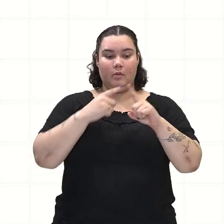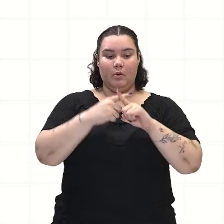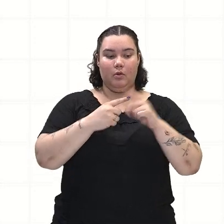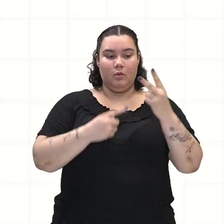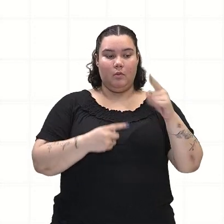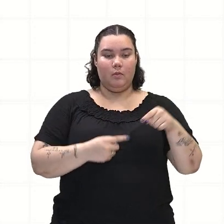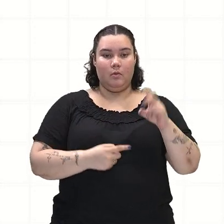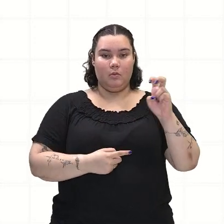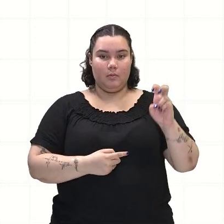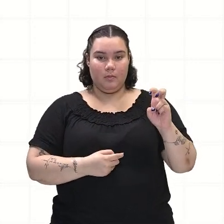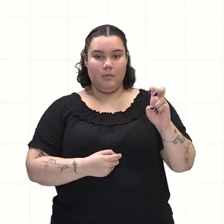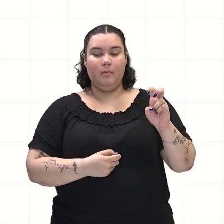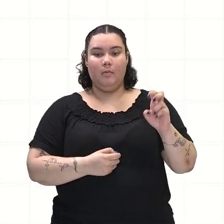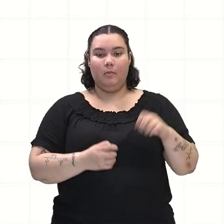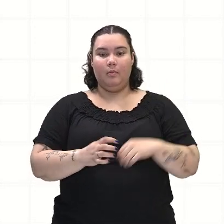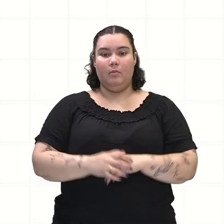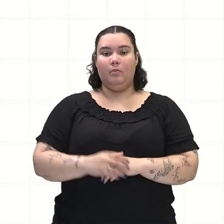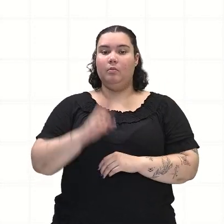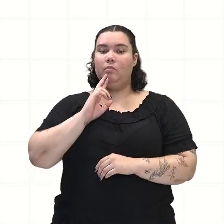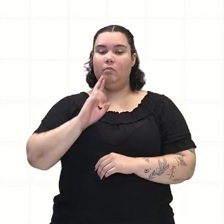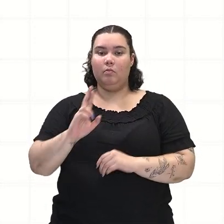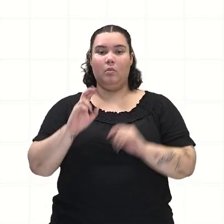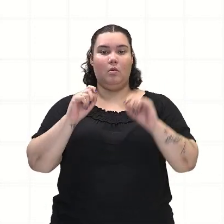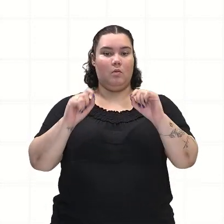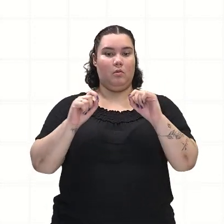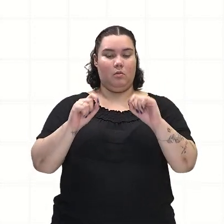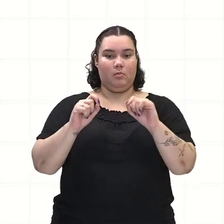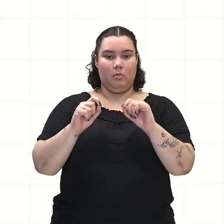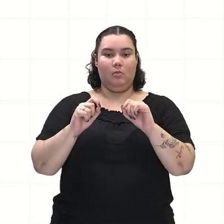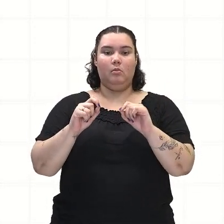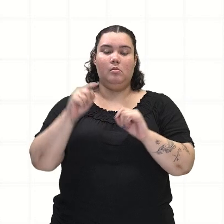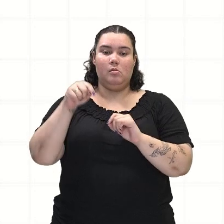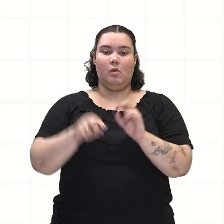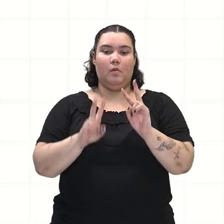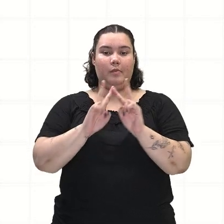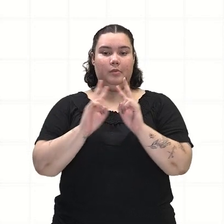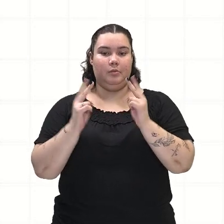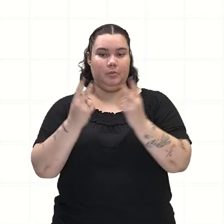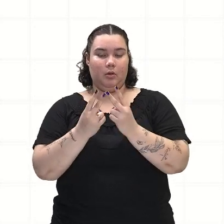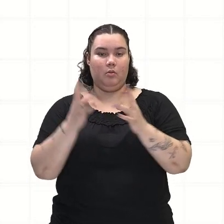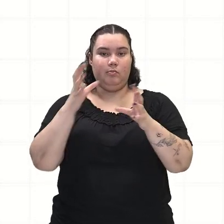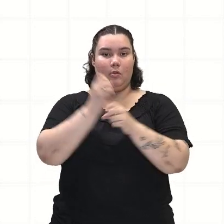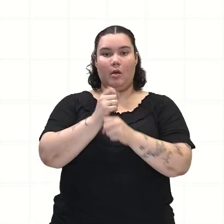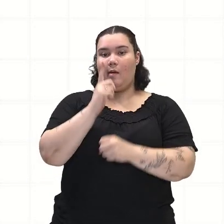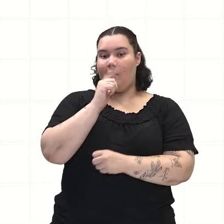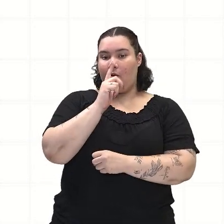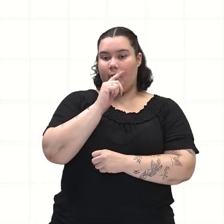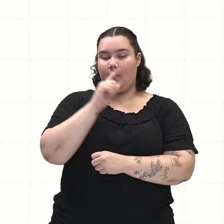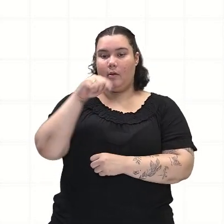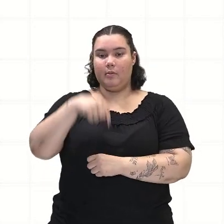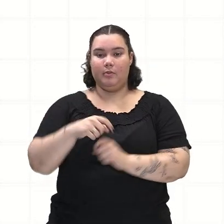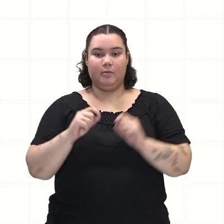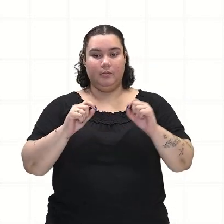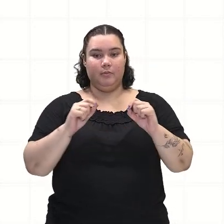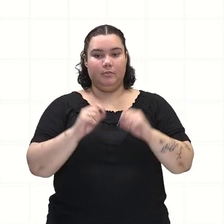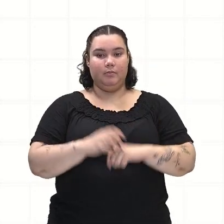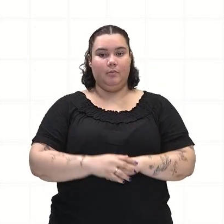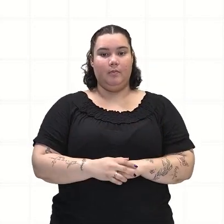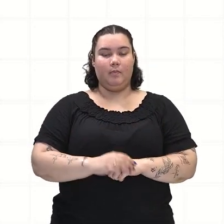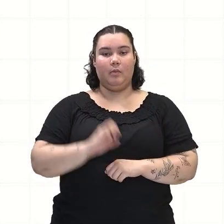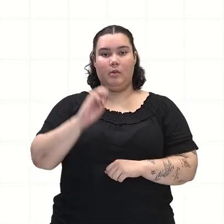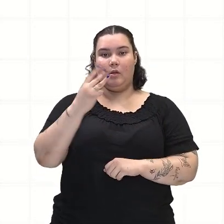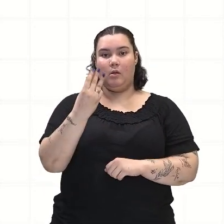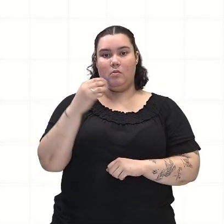2,5, né, vai determinar o volume de água, né, que é de